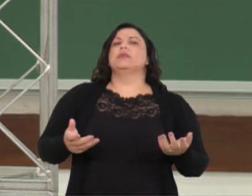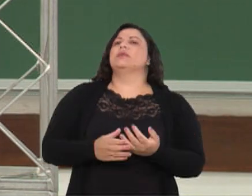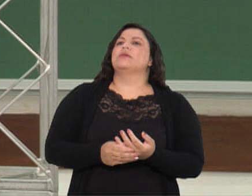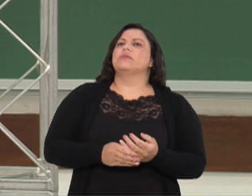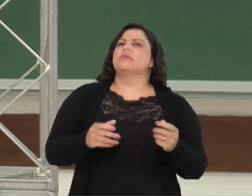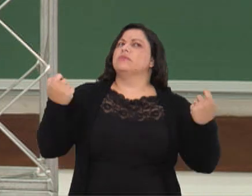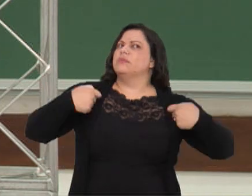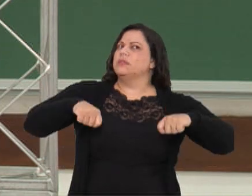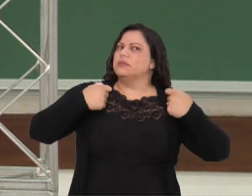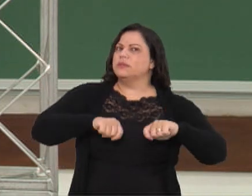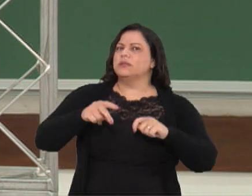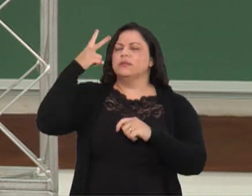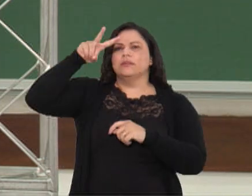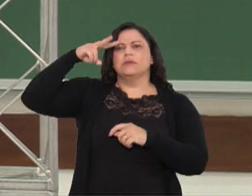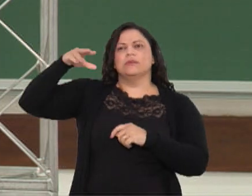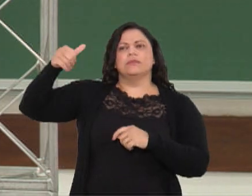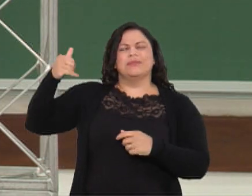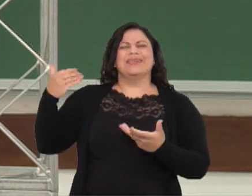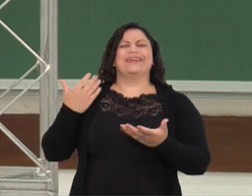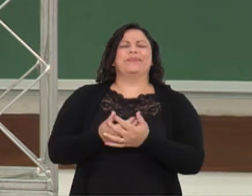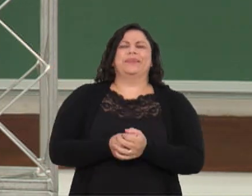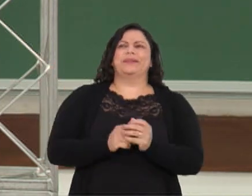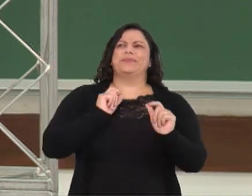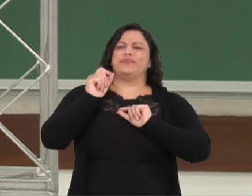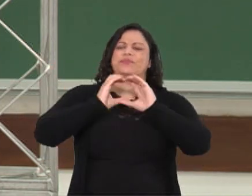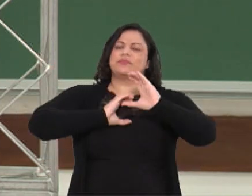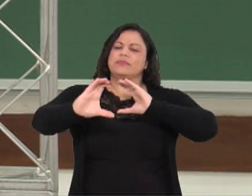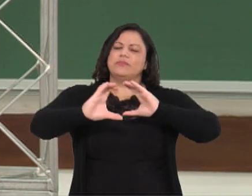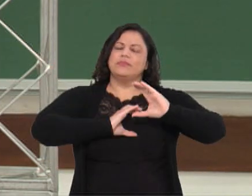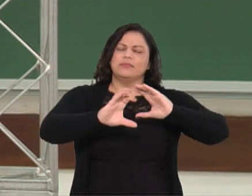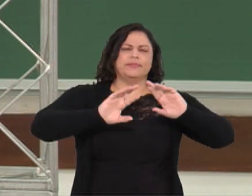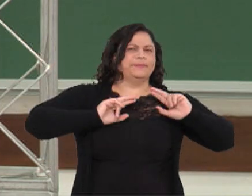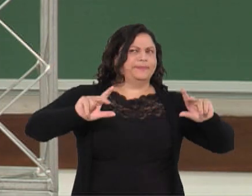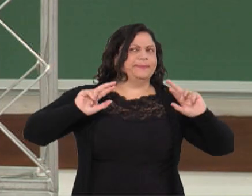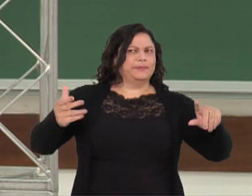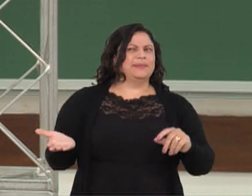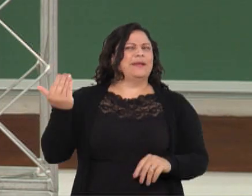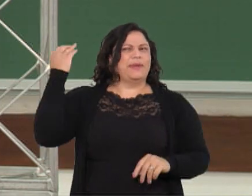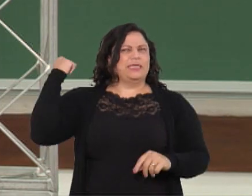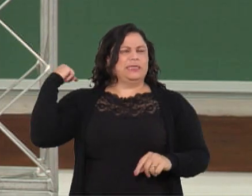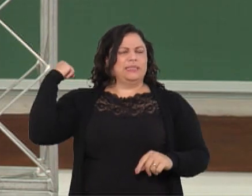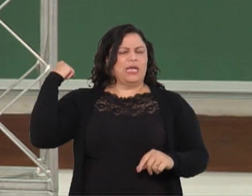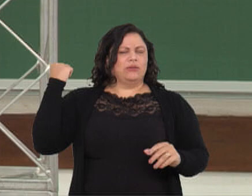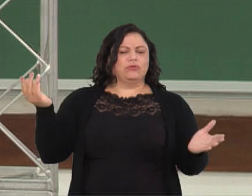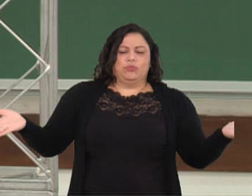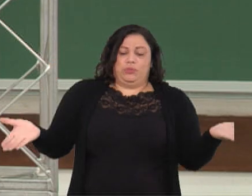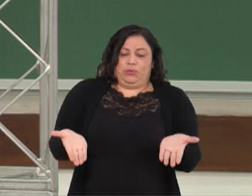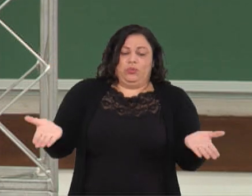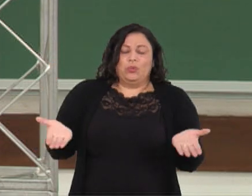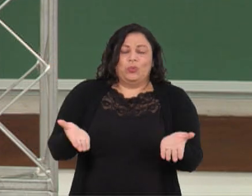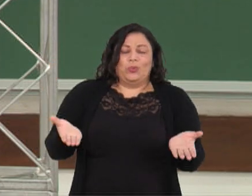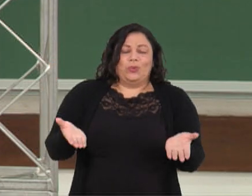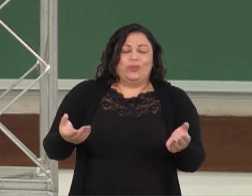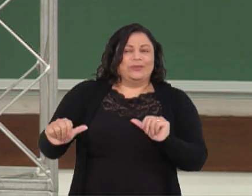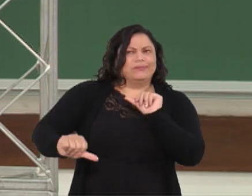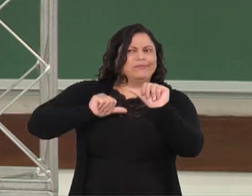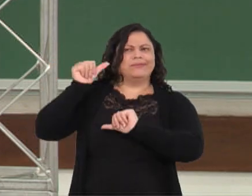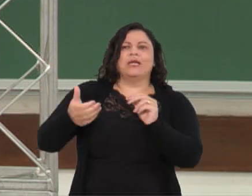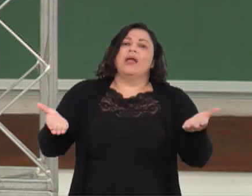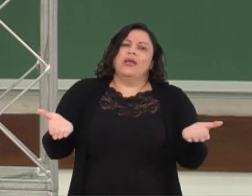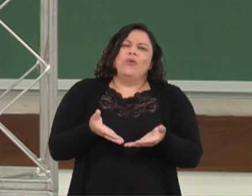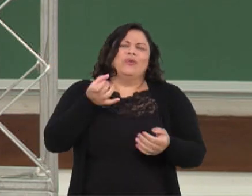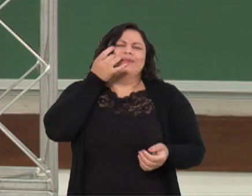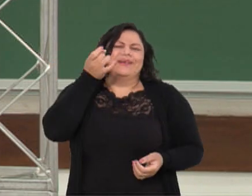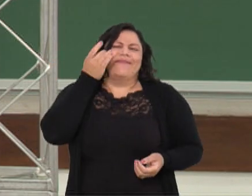que lembrar que as comunicações mudaram muito. Hoje nós temos muita facilidade com o celular,